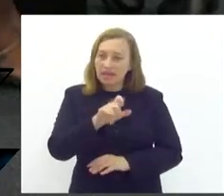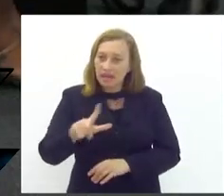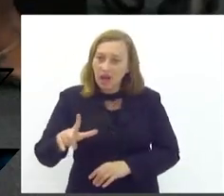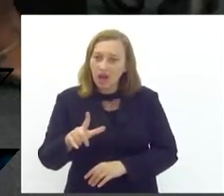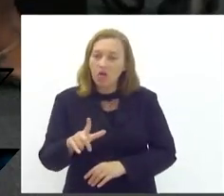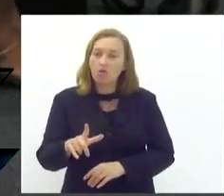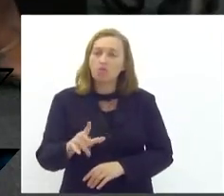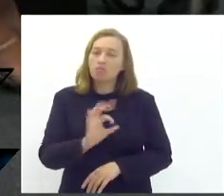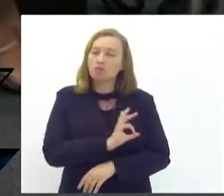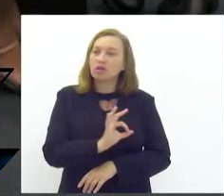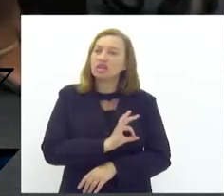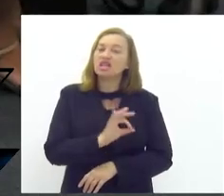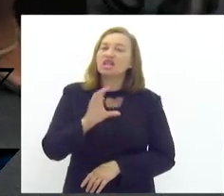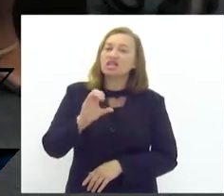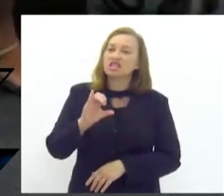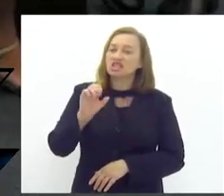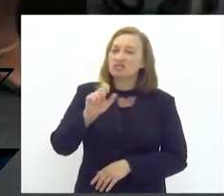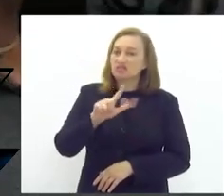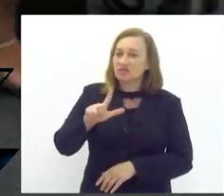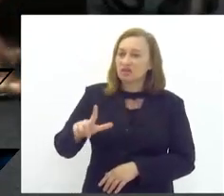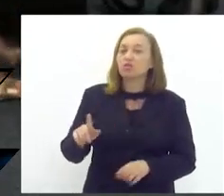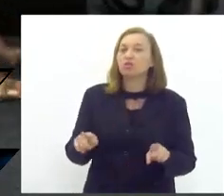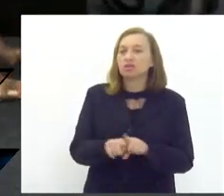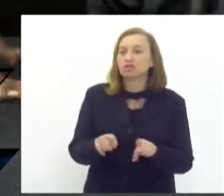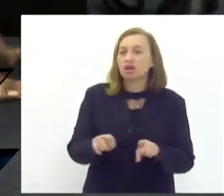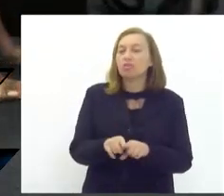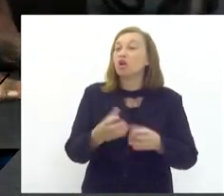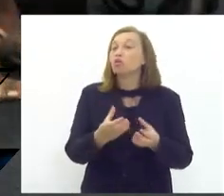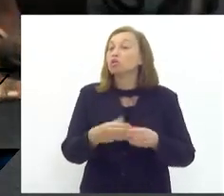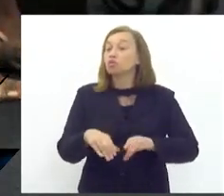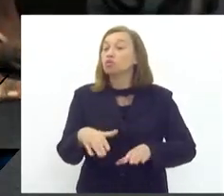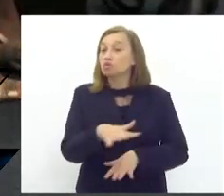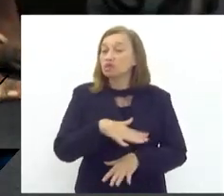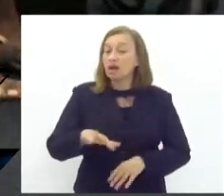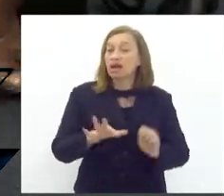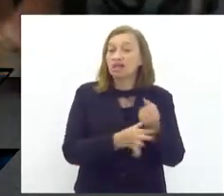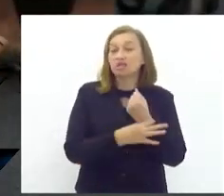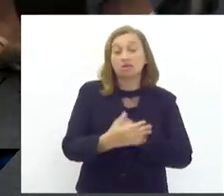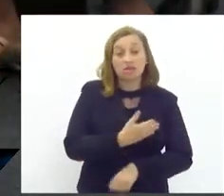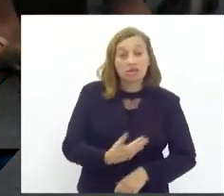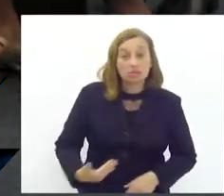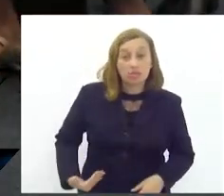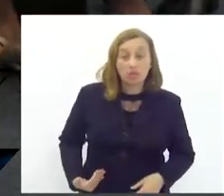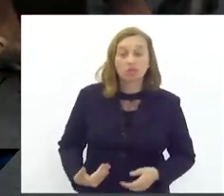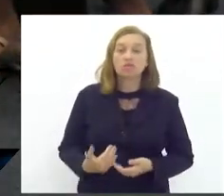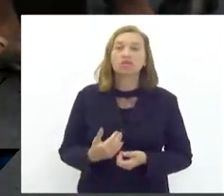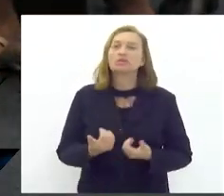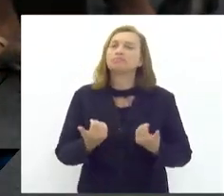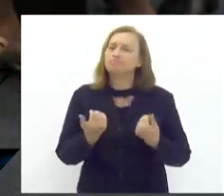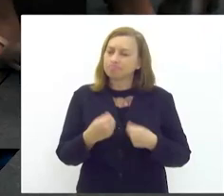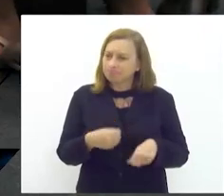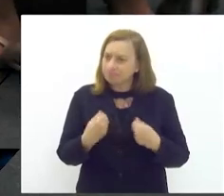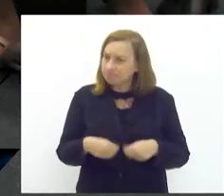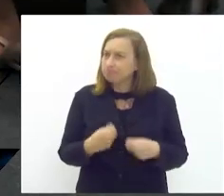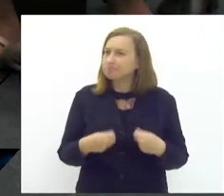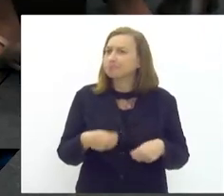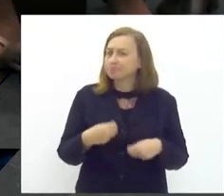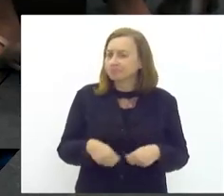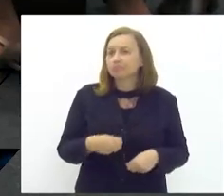Civil nós temos a questão dos concursos da área de segurança pública que necessitam